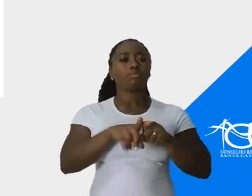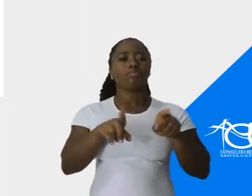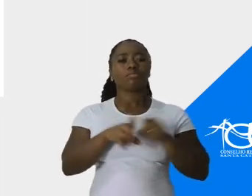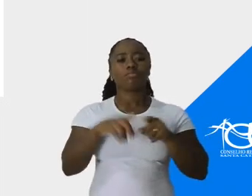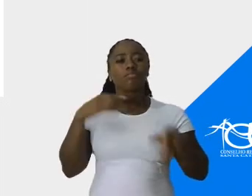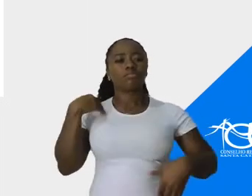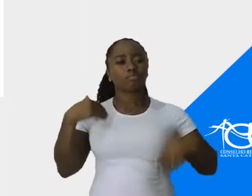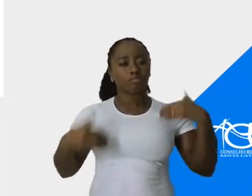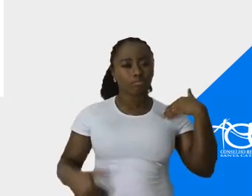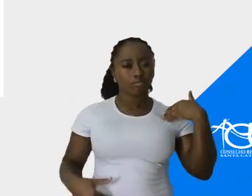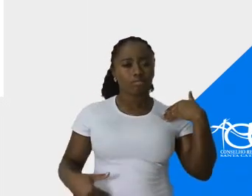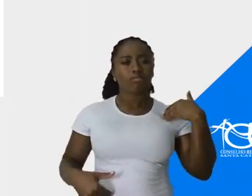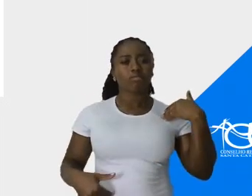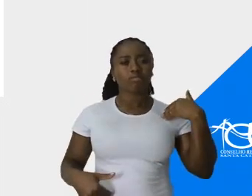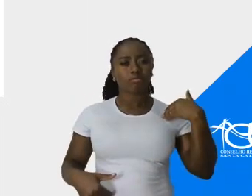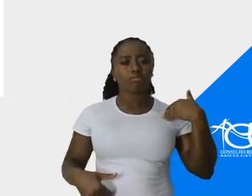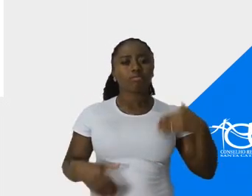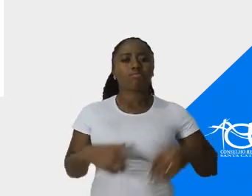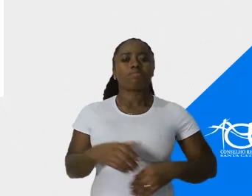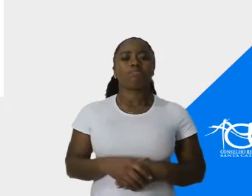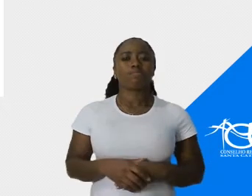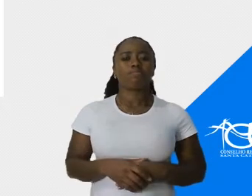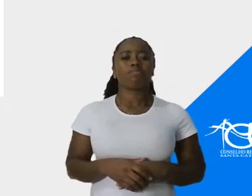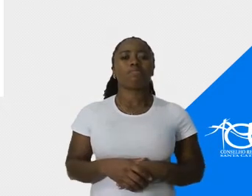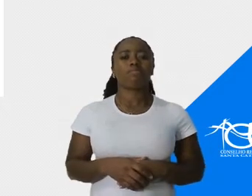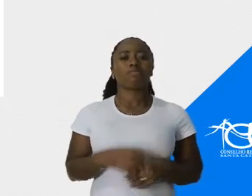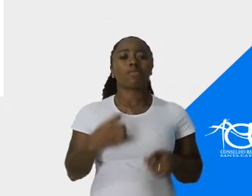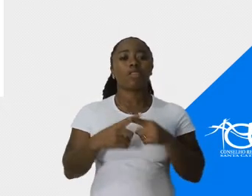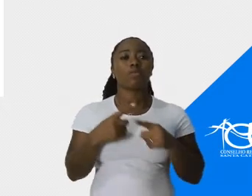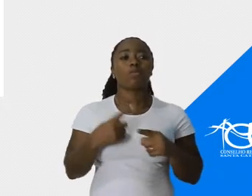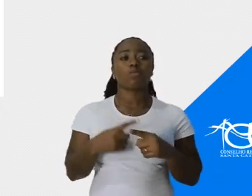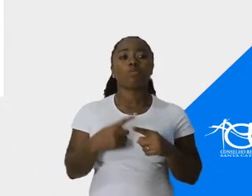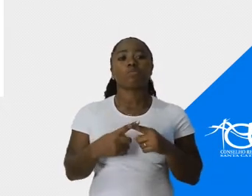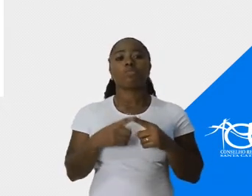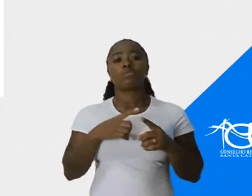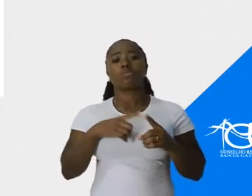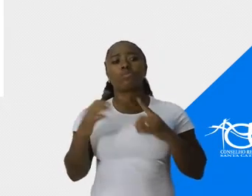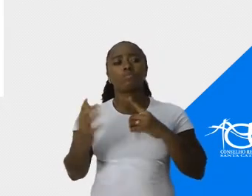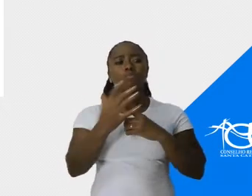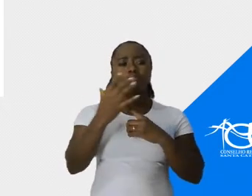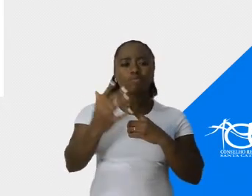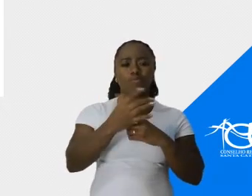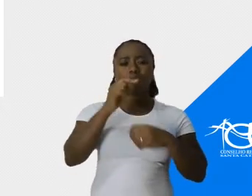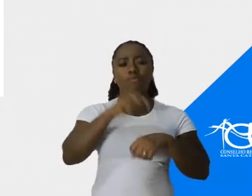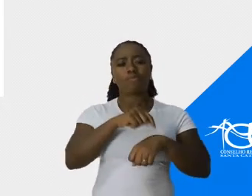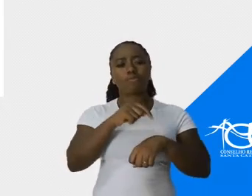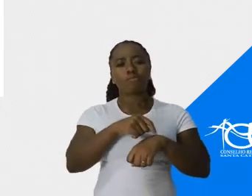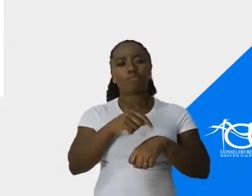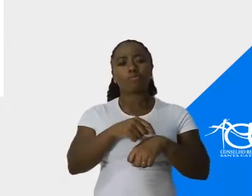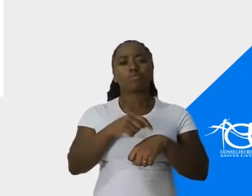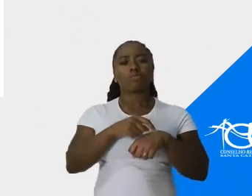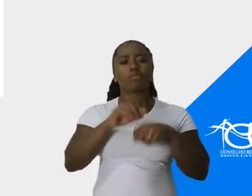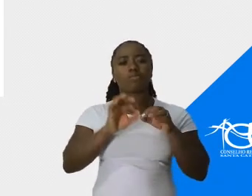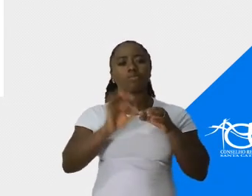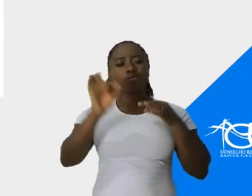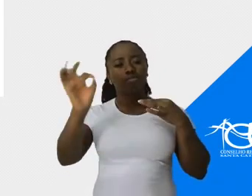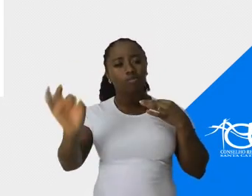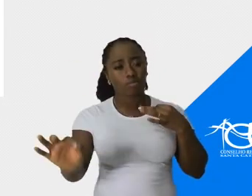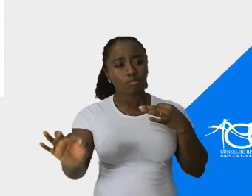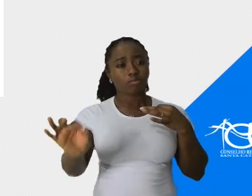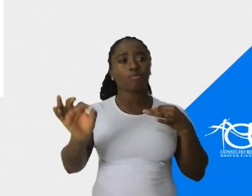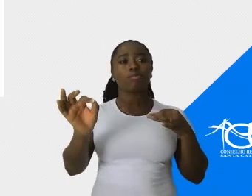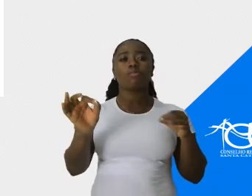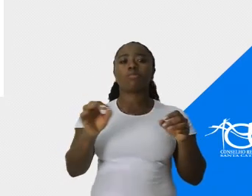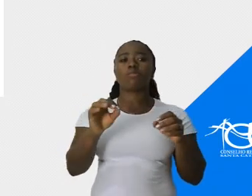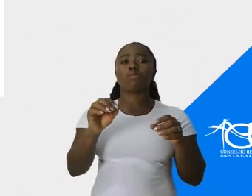relacionados exatamente a essas pressões de tempo, de distância, de veículo, de características, inclusive, de condução e